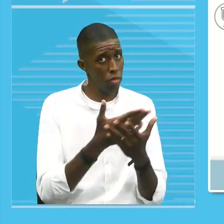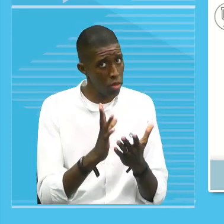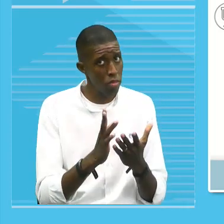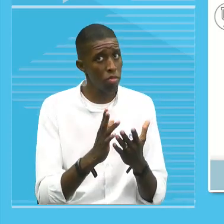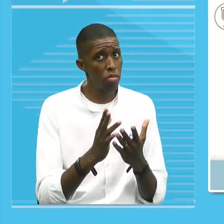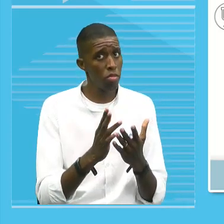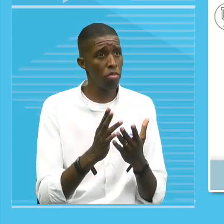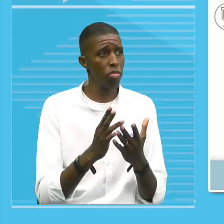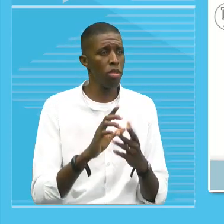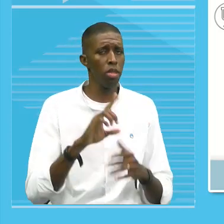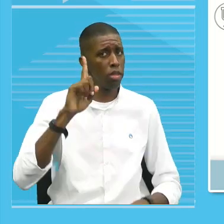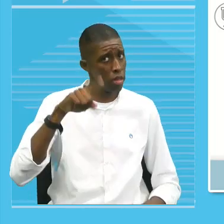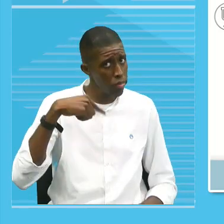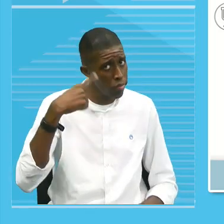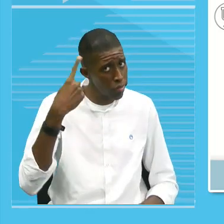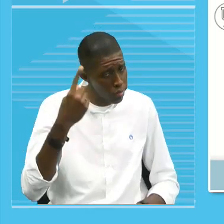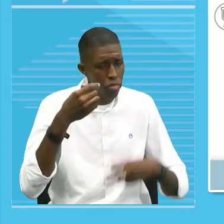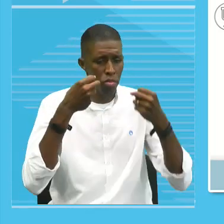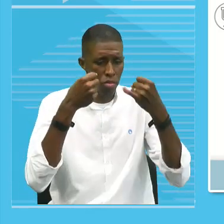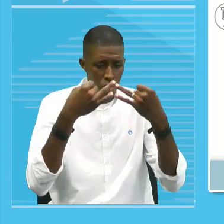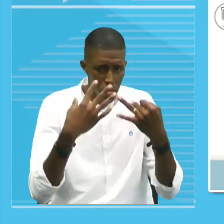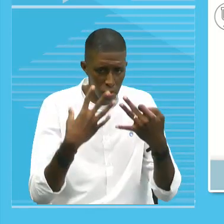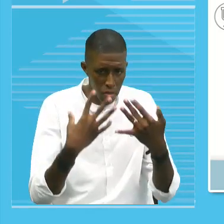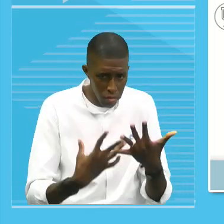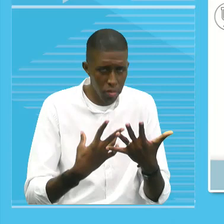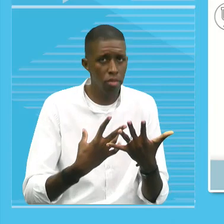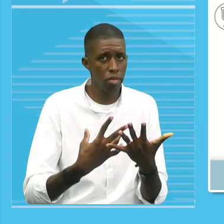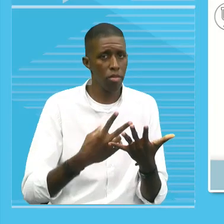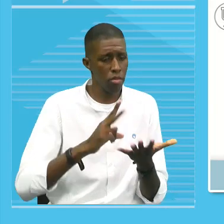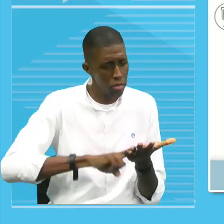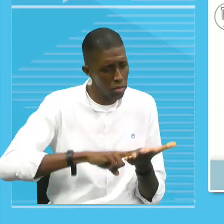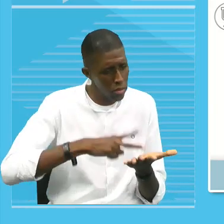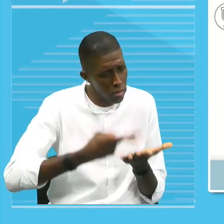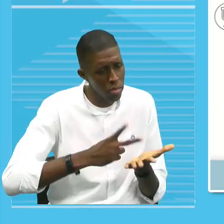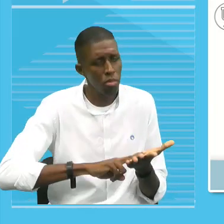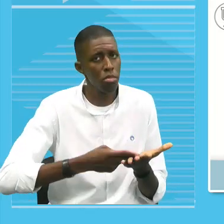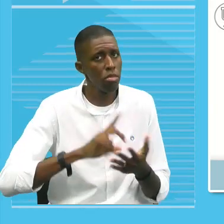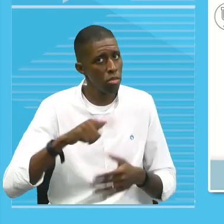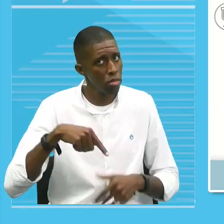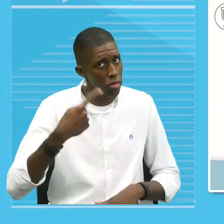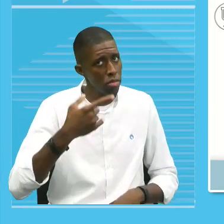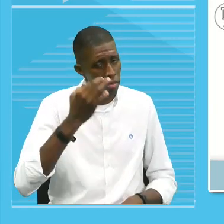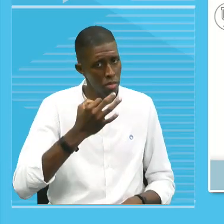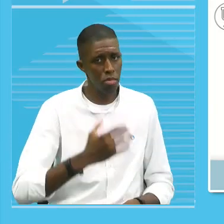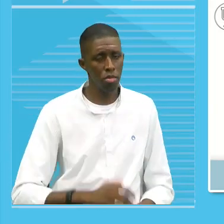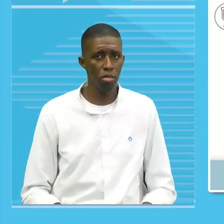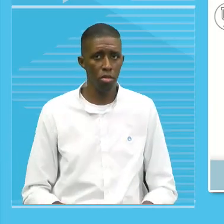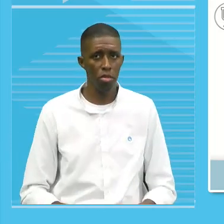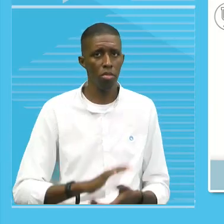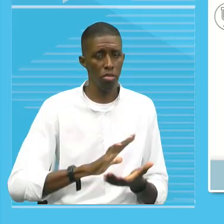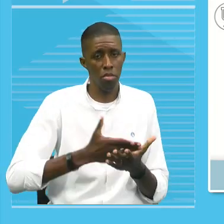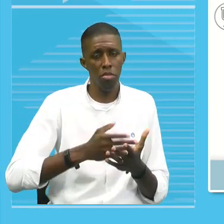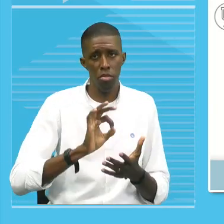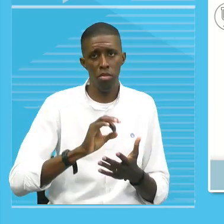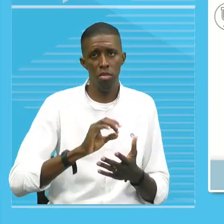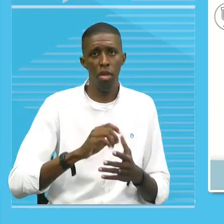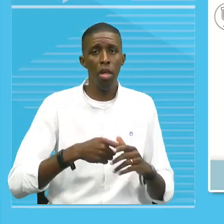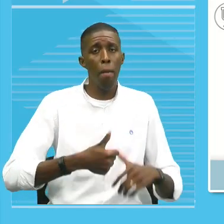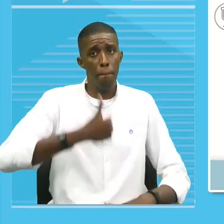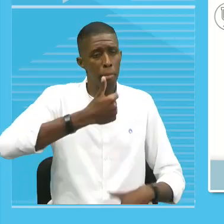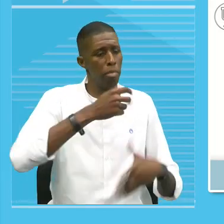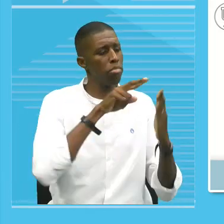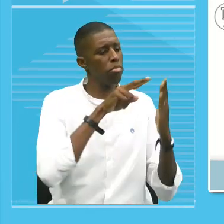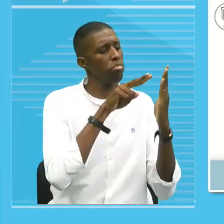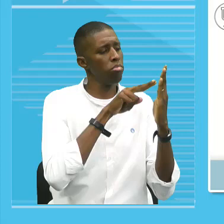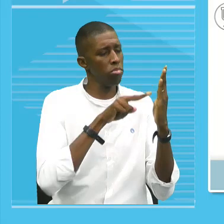depois eu traduzo mas a primeira leitura espanhol eu acho interessante para a gente ser familiares